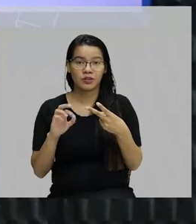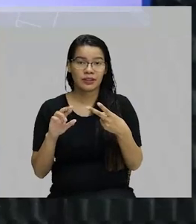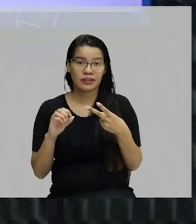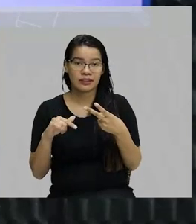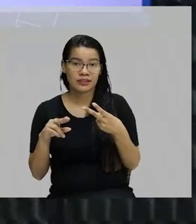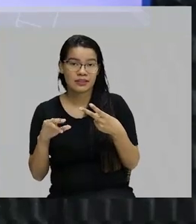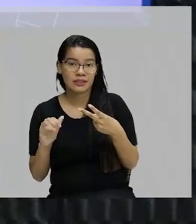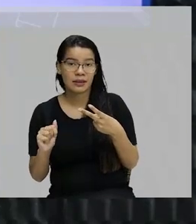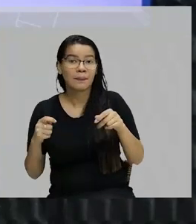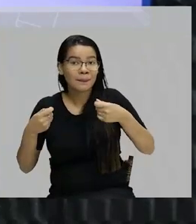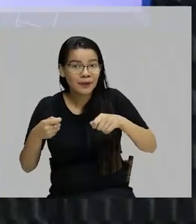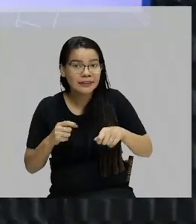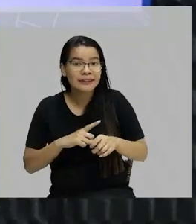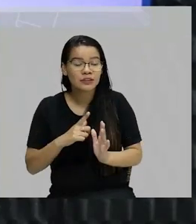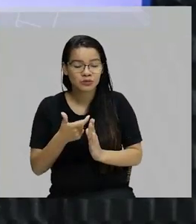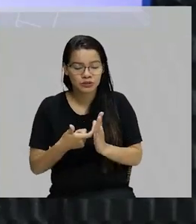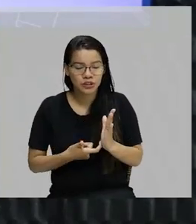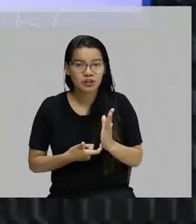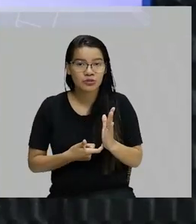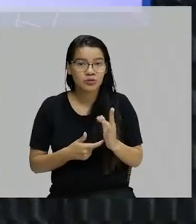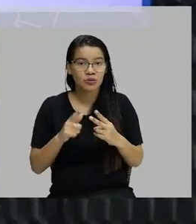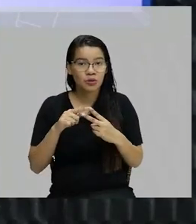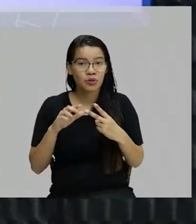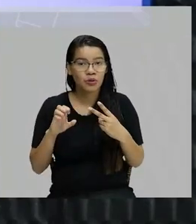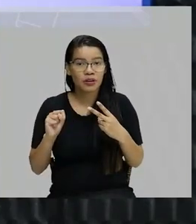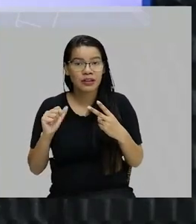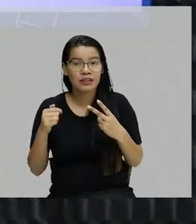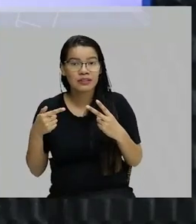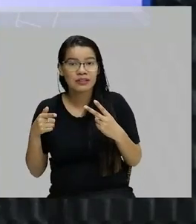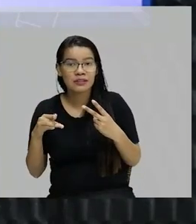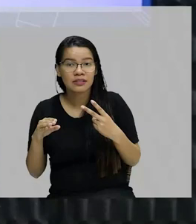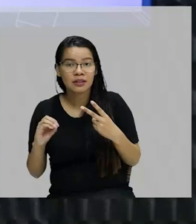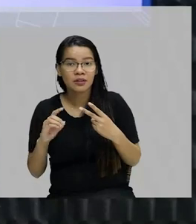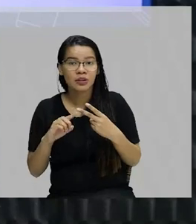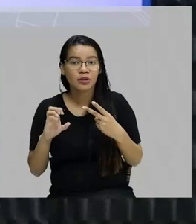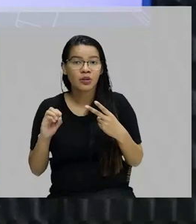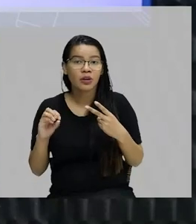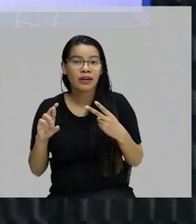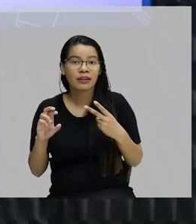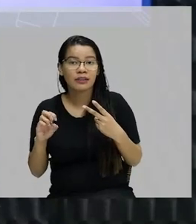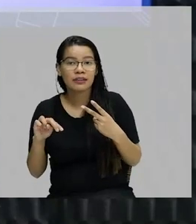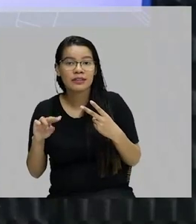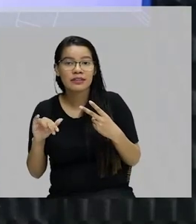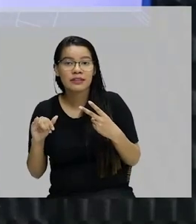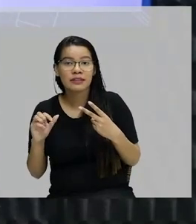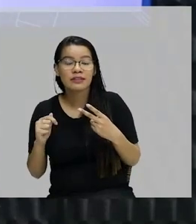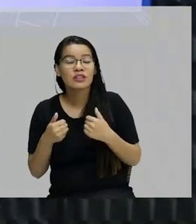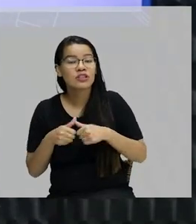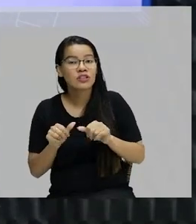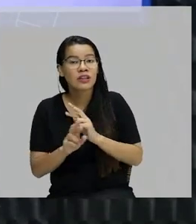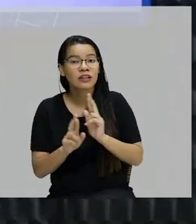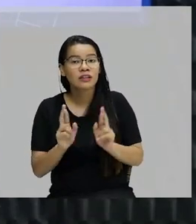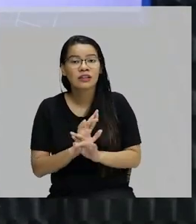tenha Coesão e tenha coerência a coesão tá relacionada a tudo isso né a a questão da pontuação a questão do uso